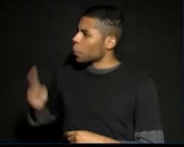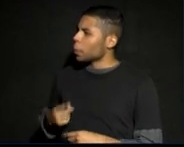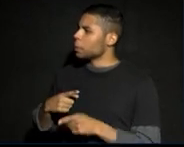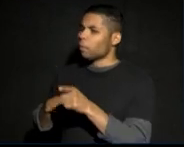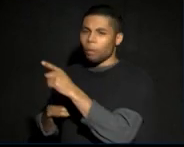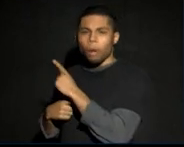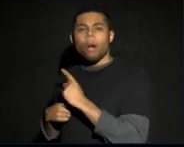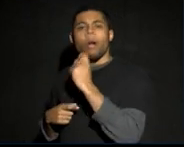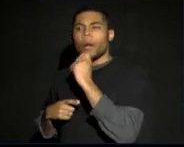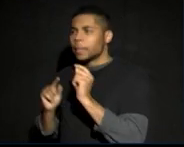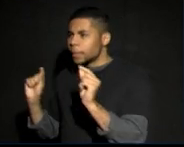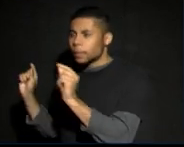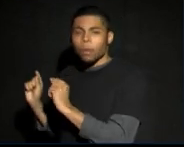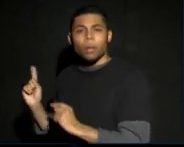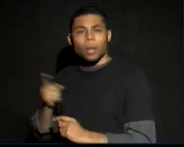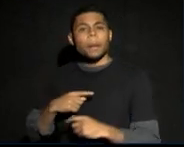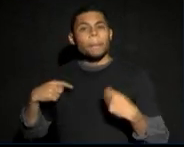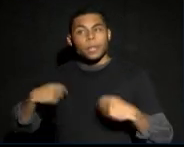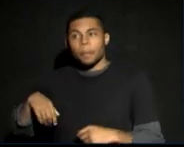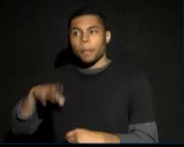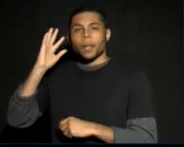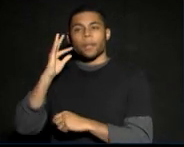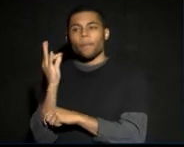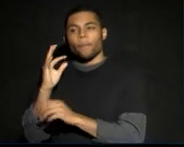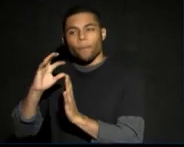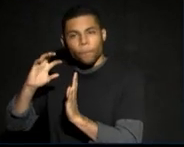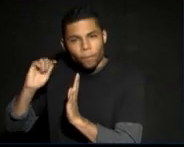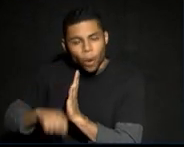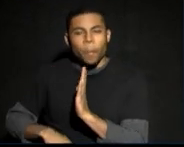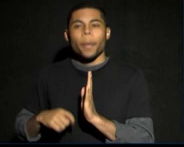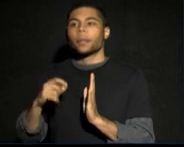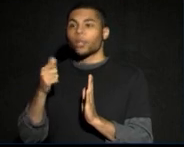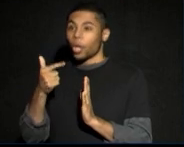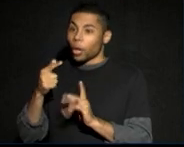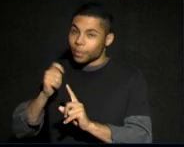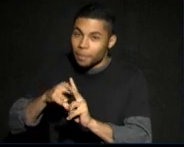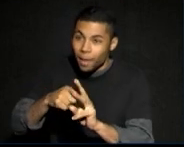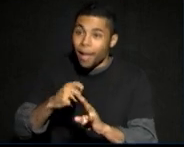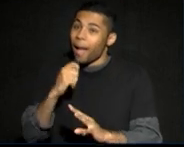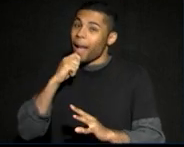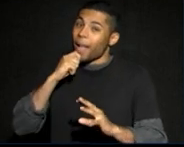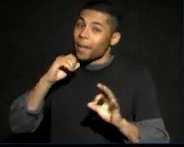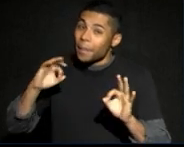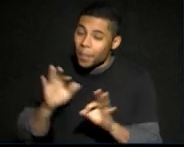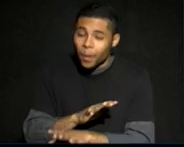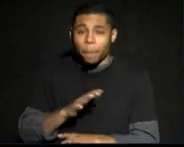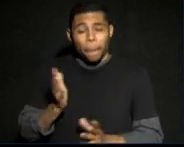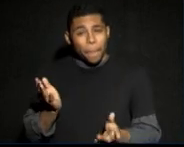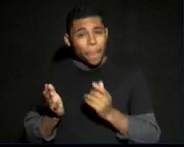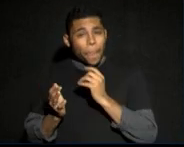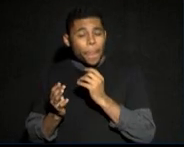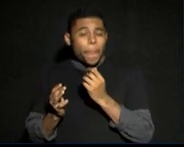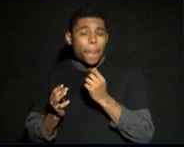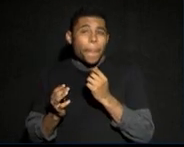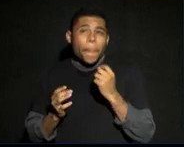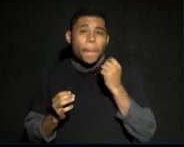bancarizados que ainda tem que formalizar que ainda tem que fazer os 12 meses para entrar ali Eu tenho 50 milhões de clientes